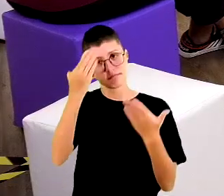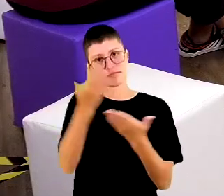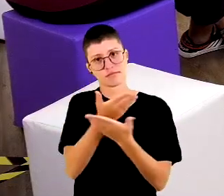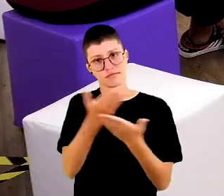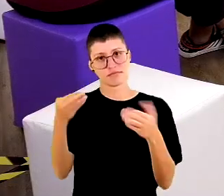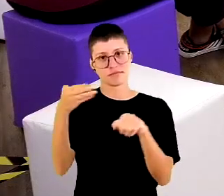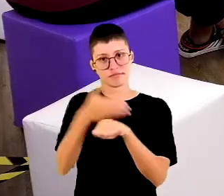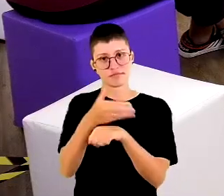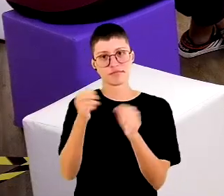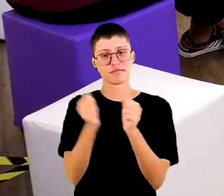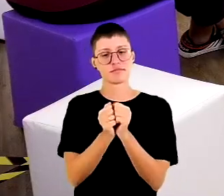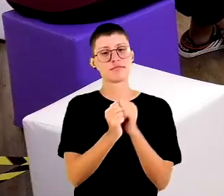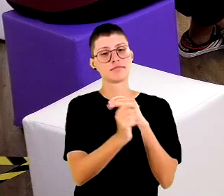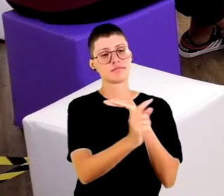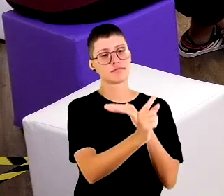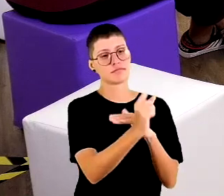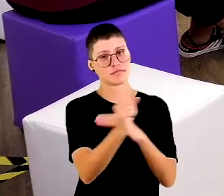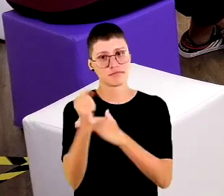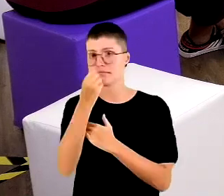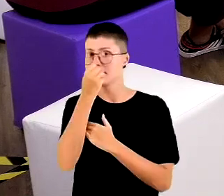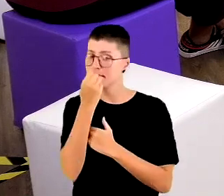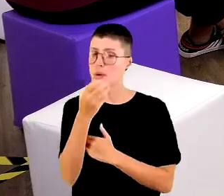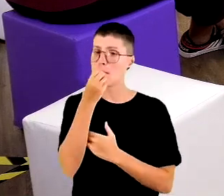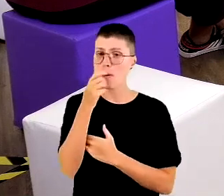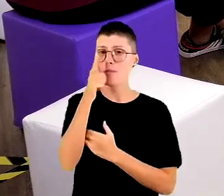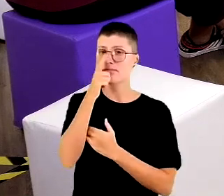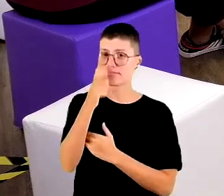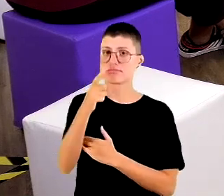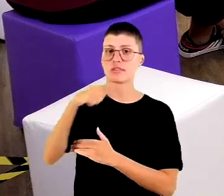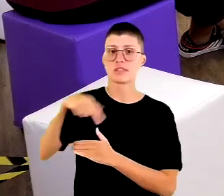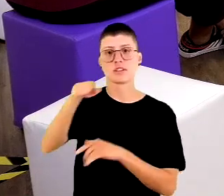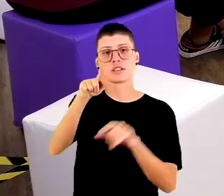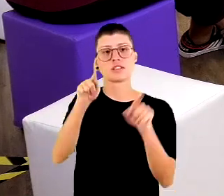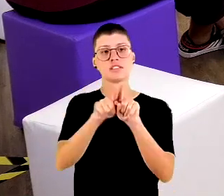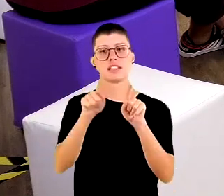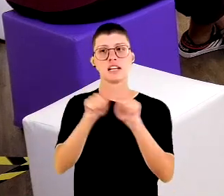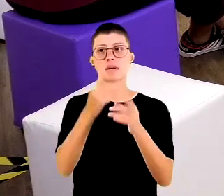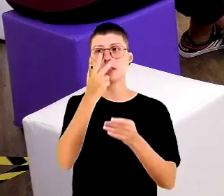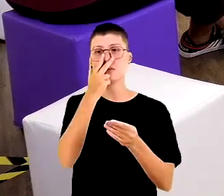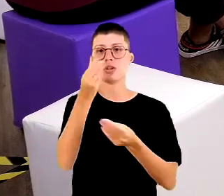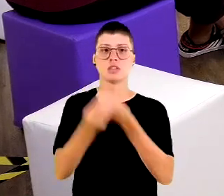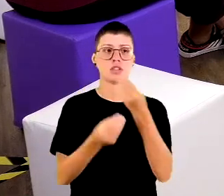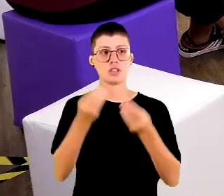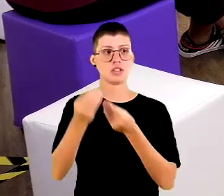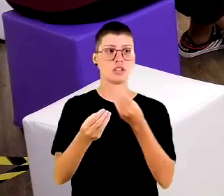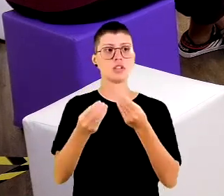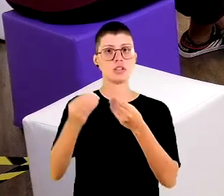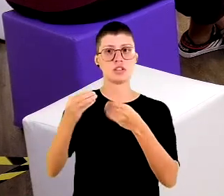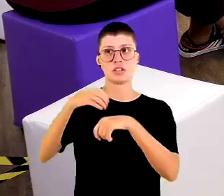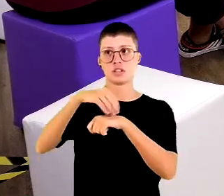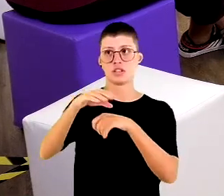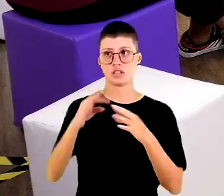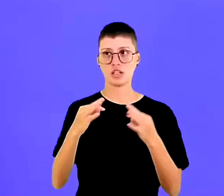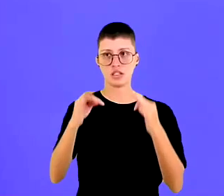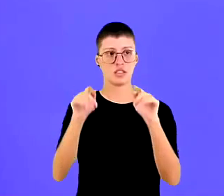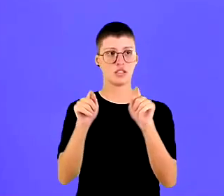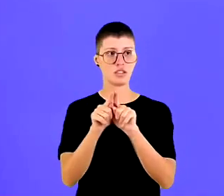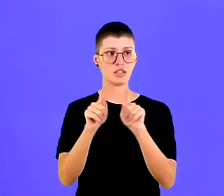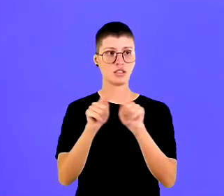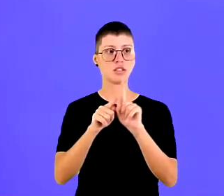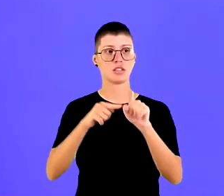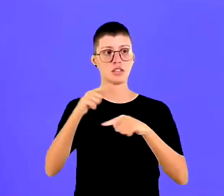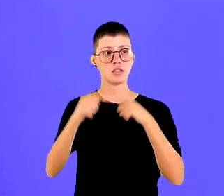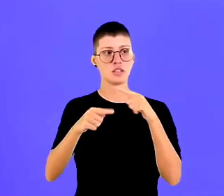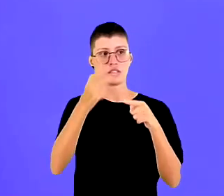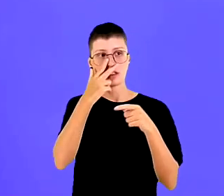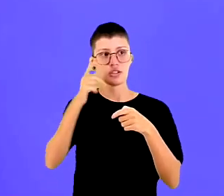convidados e convidadas. Foi muito, muito interessante. O pessoal está mandando várias perguntas, depois a gente vai encaminhar elas para você, para que depois a gente retorne para eles, tá